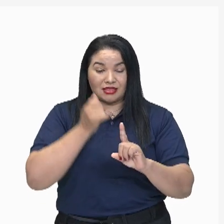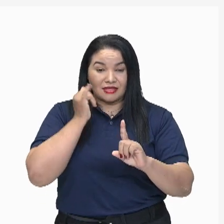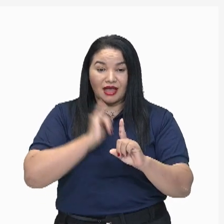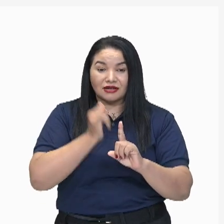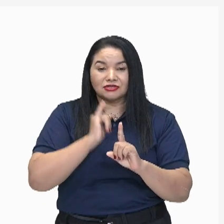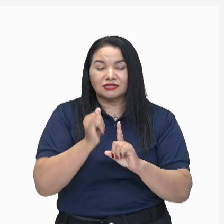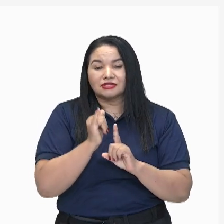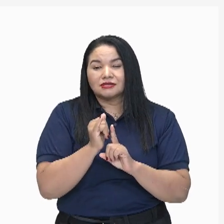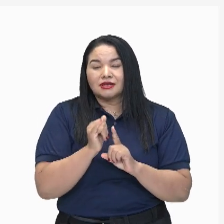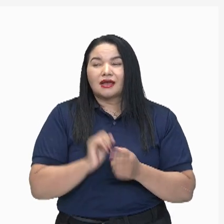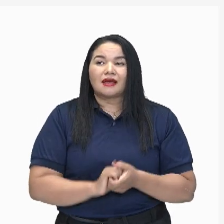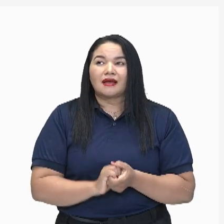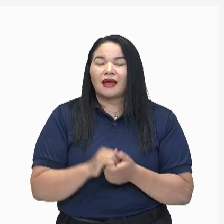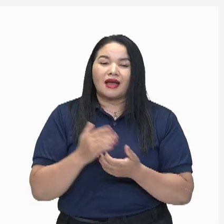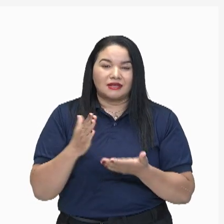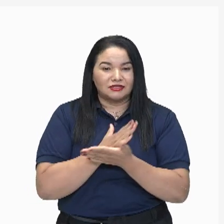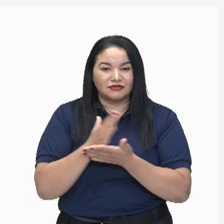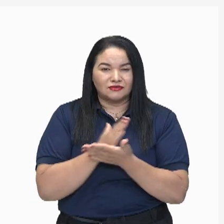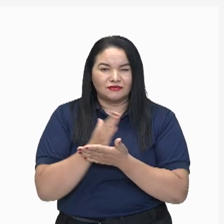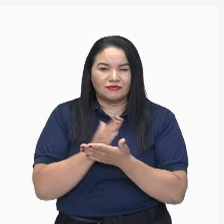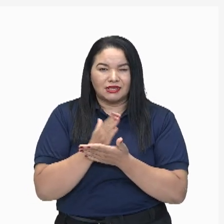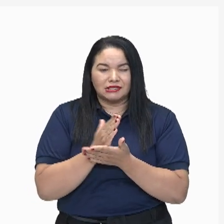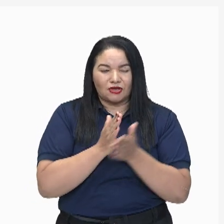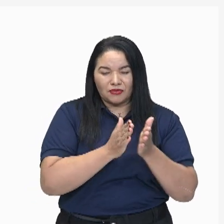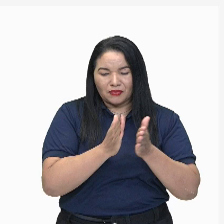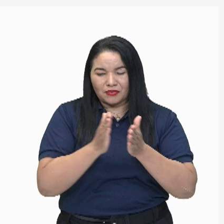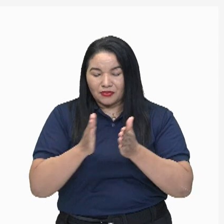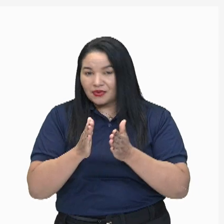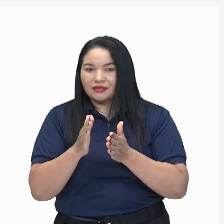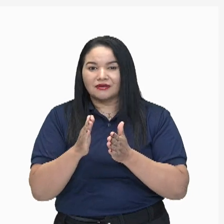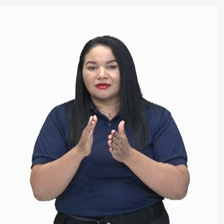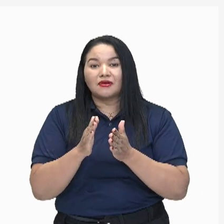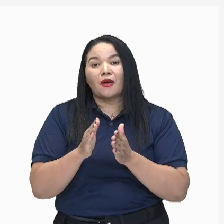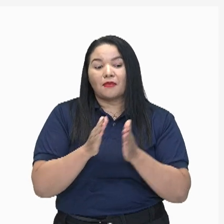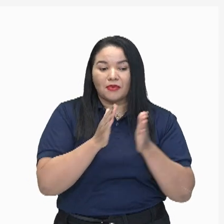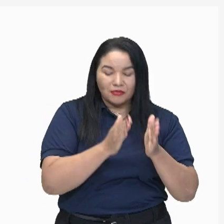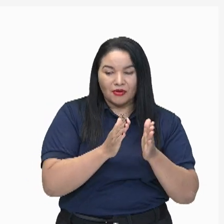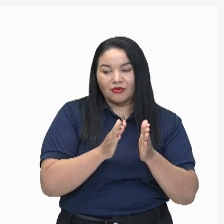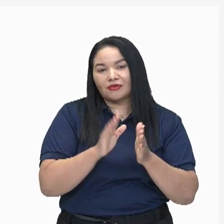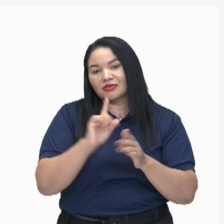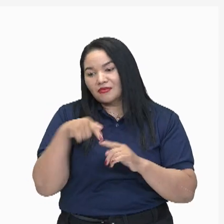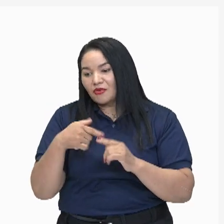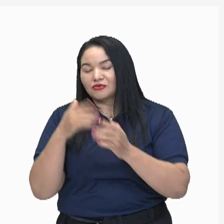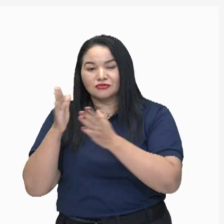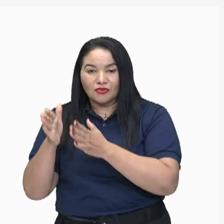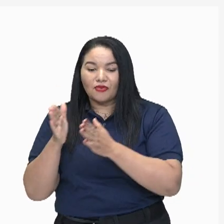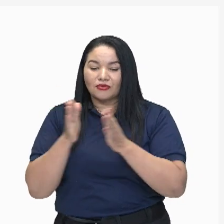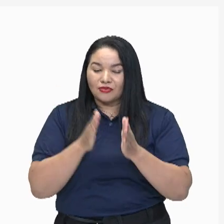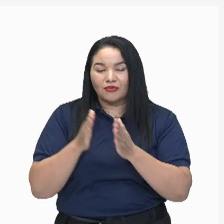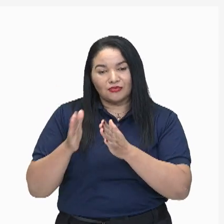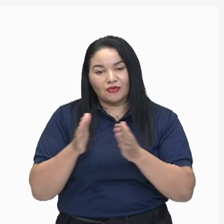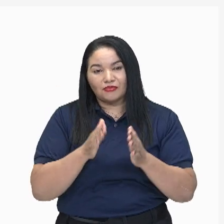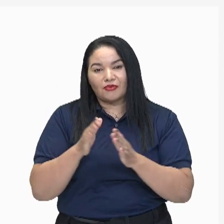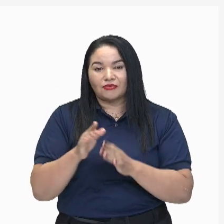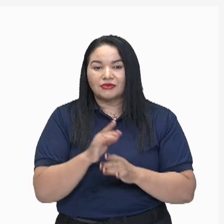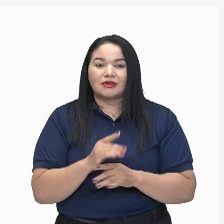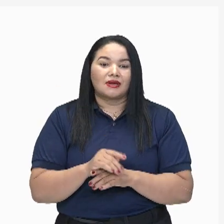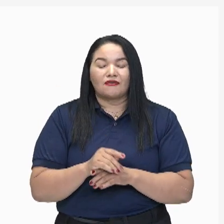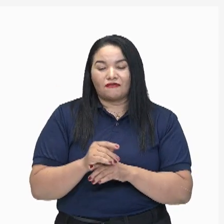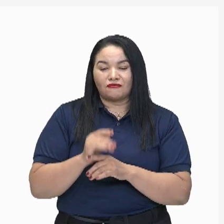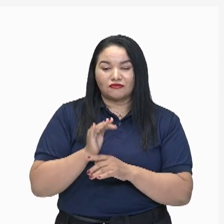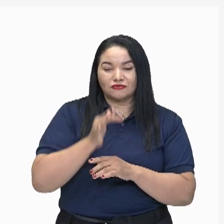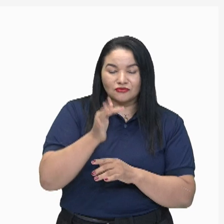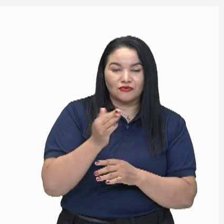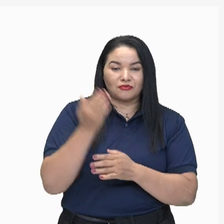linear, significa que nem sempre a gente vai ter uma cronologia. Primeiro acontece uma coisa, depois outra em sequência. A gente tem algo do futuro, do passado, do